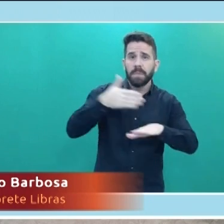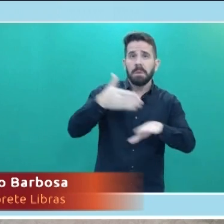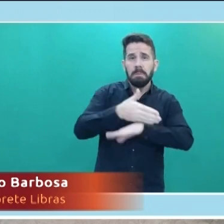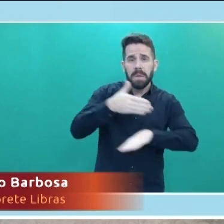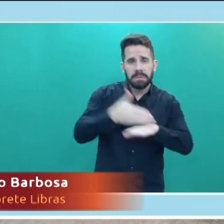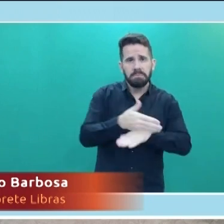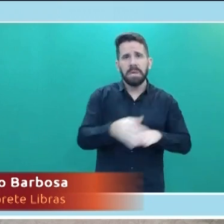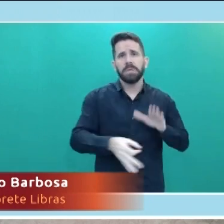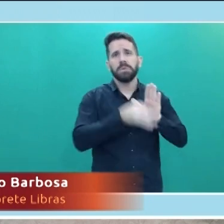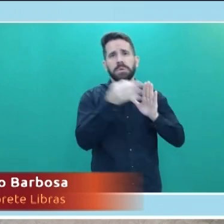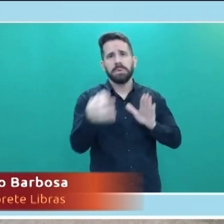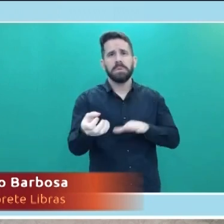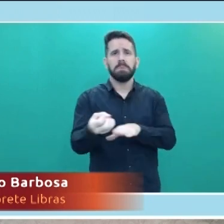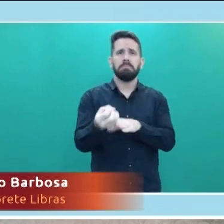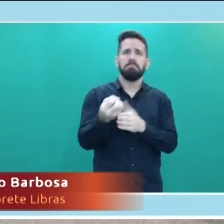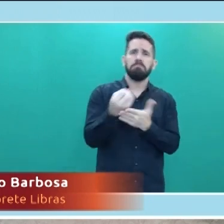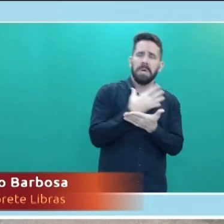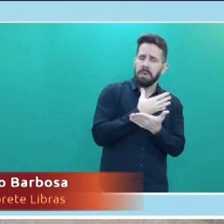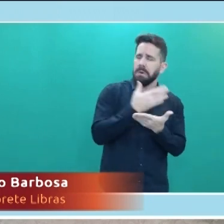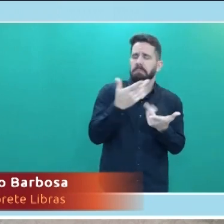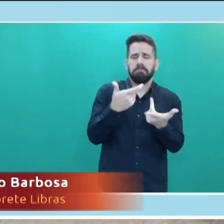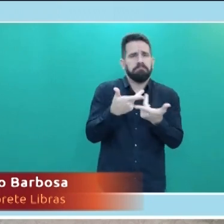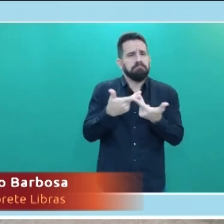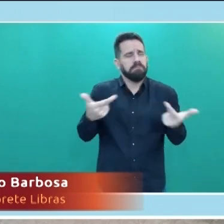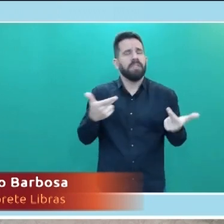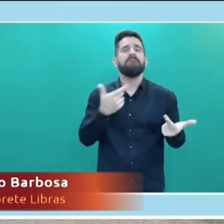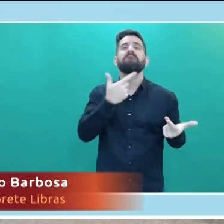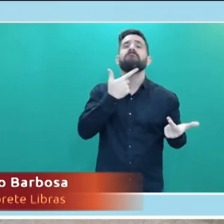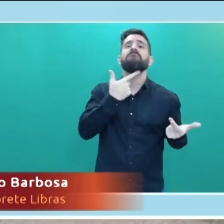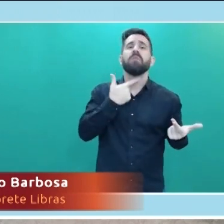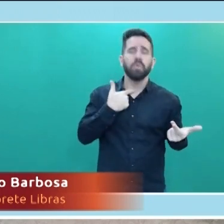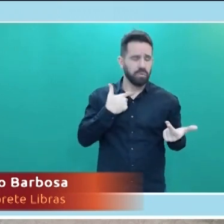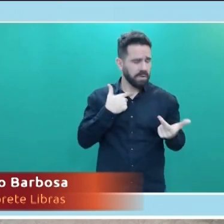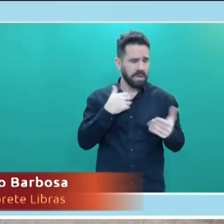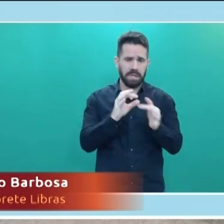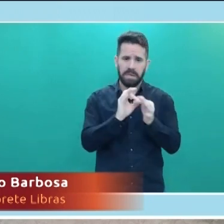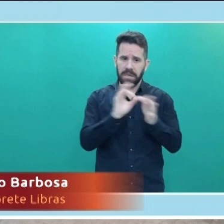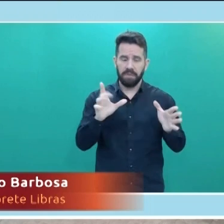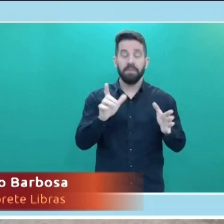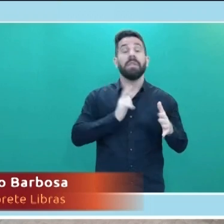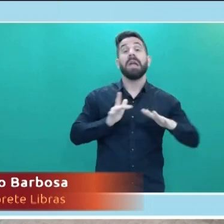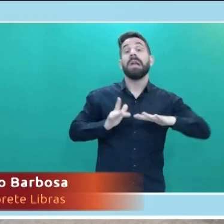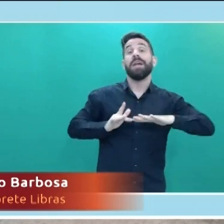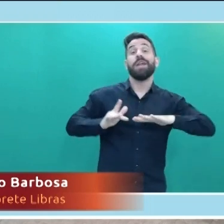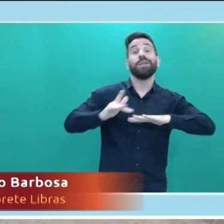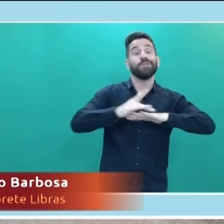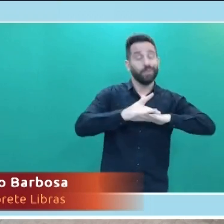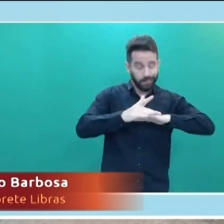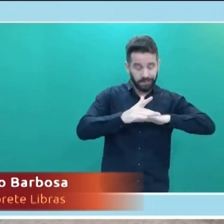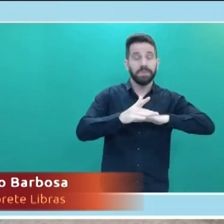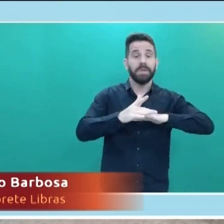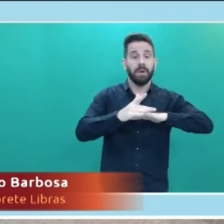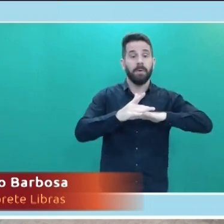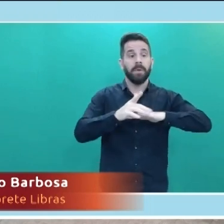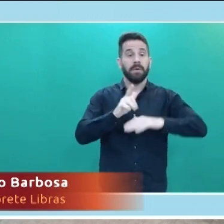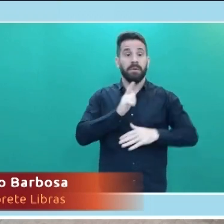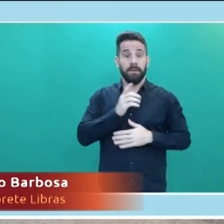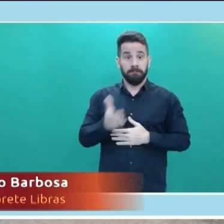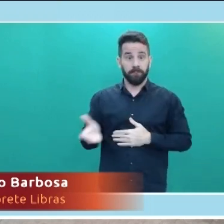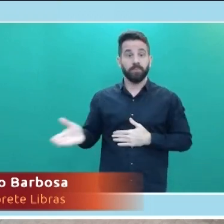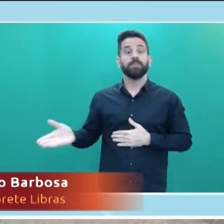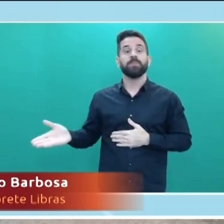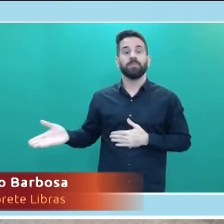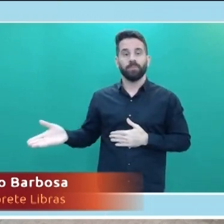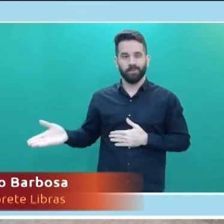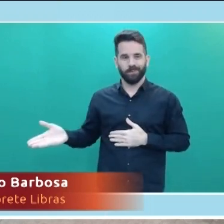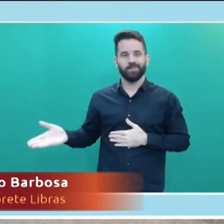pauta, fazendo críticas ou elogios, é só fazer isso pelas redes sociais. Vai aparecer aqui debaixo da minha imagem algumas,